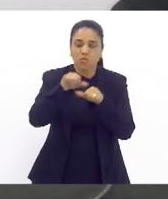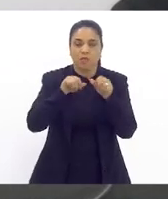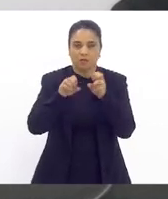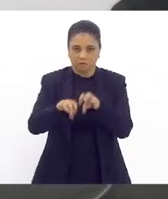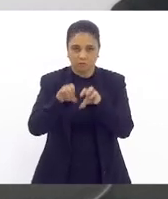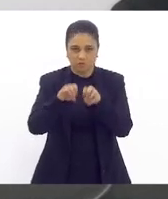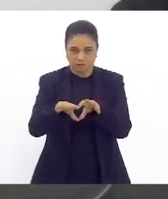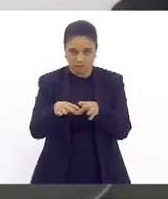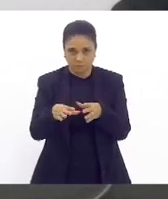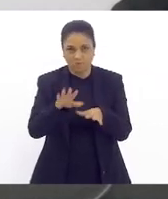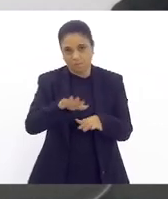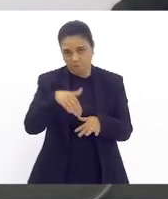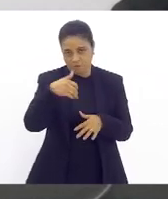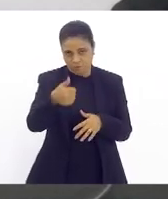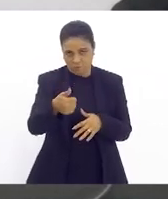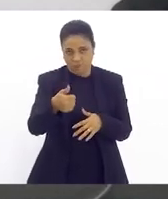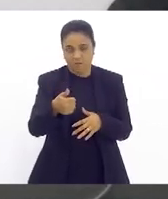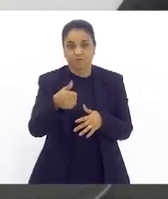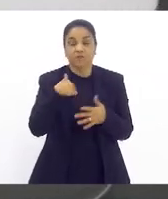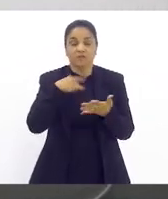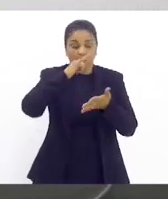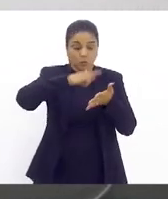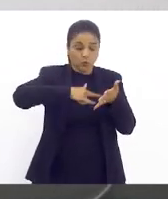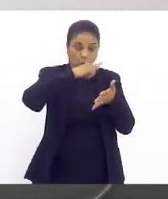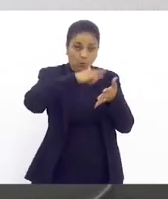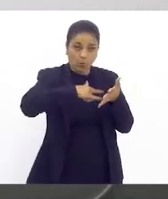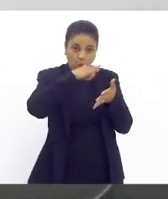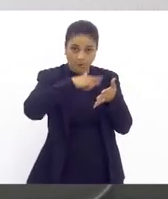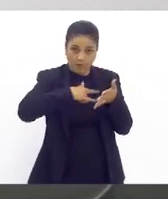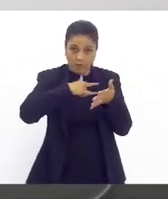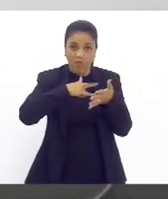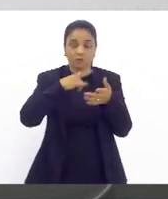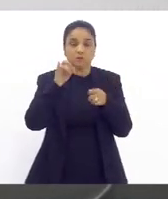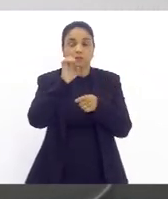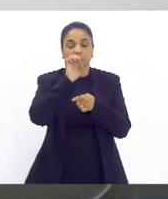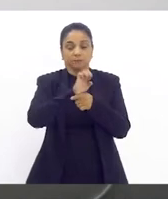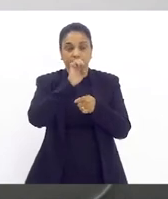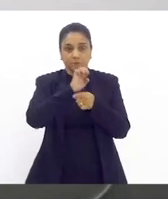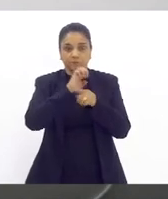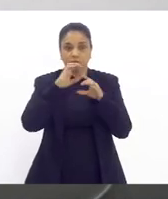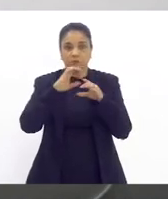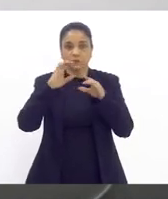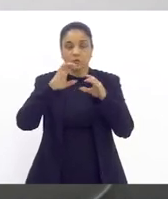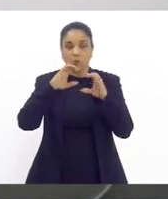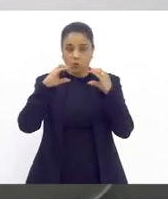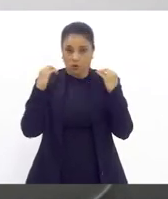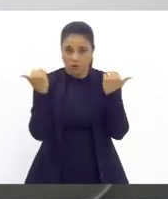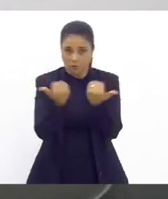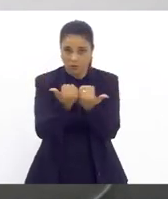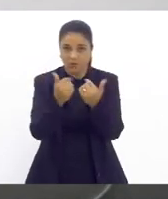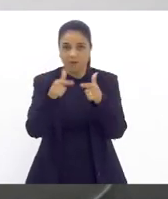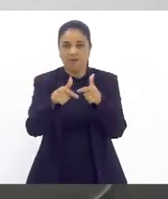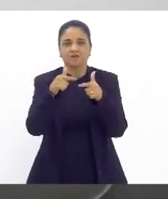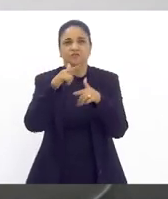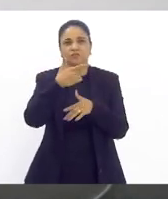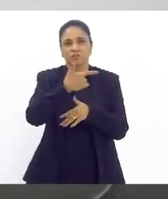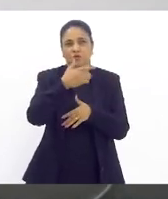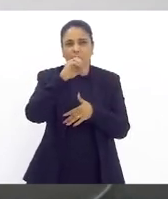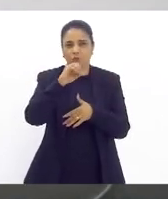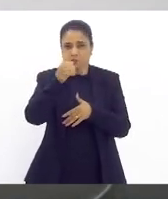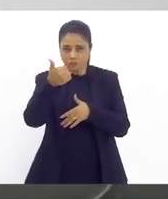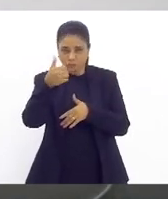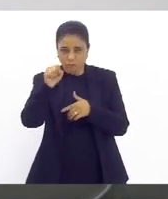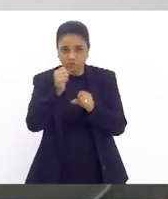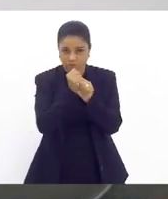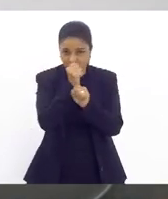a falar com a professora sobre o documento do Congresso Estadual da Educação que ocorreu em 2018 o documento eu estive Analisa